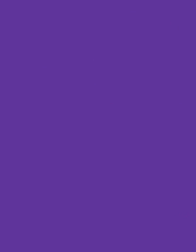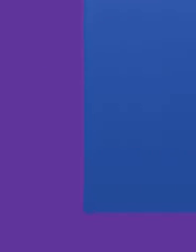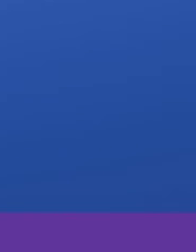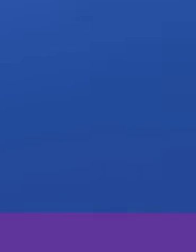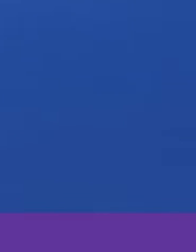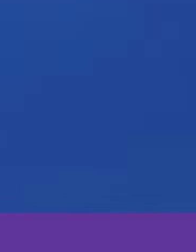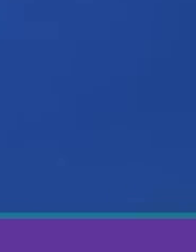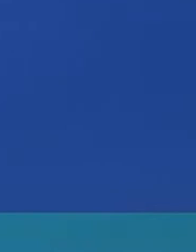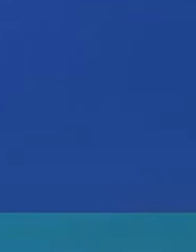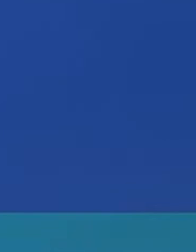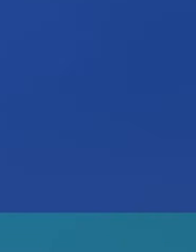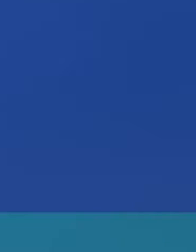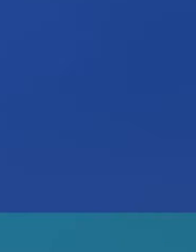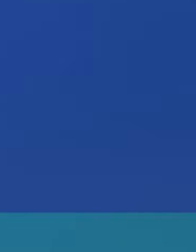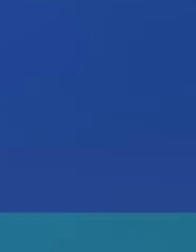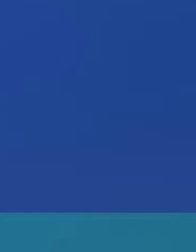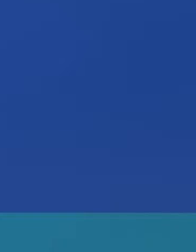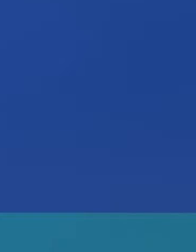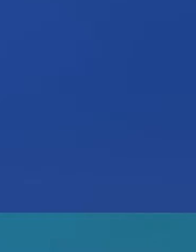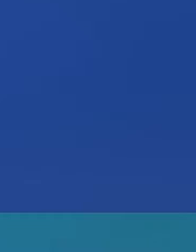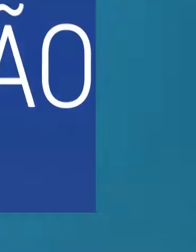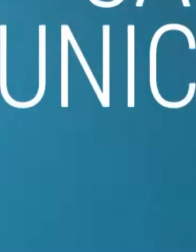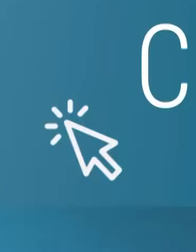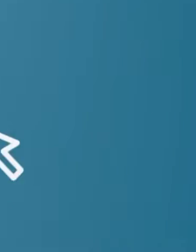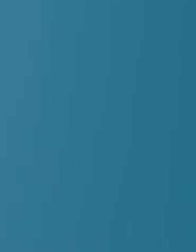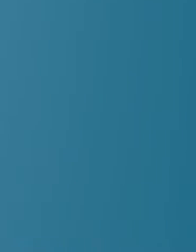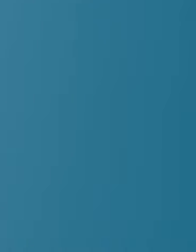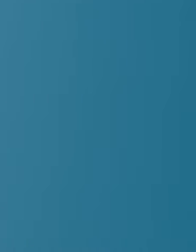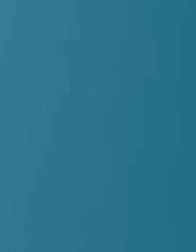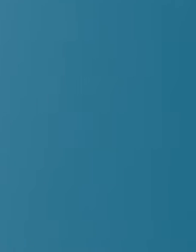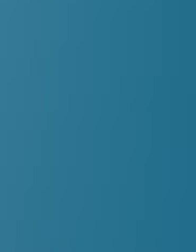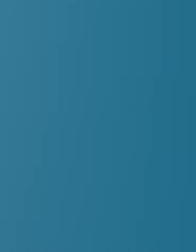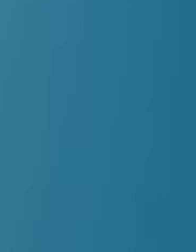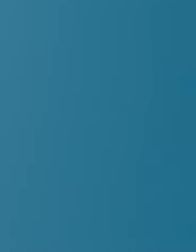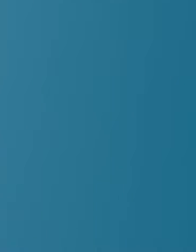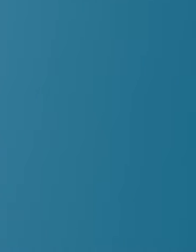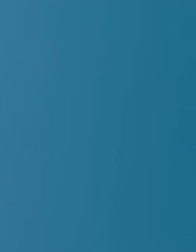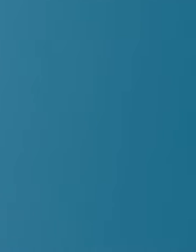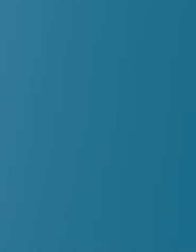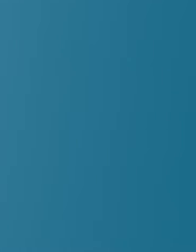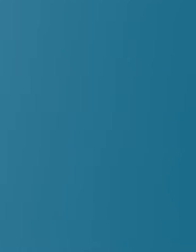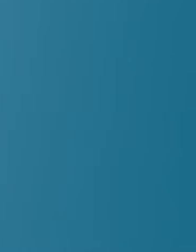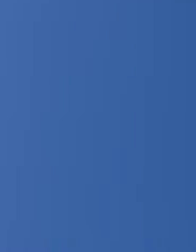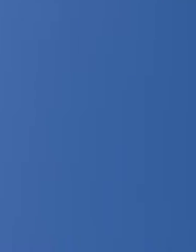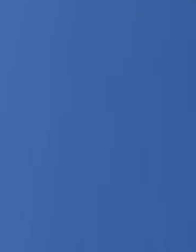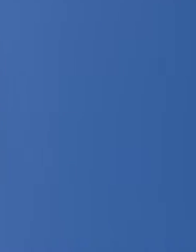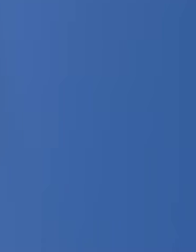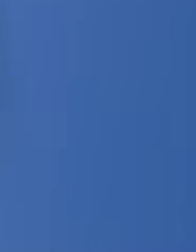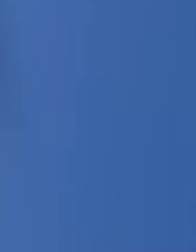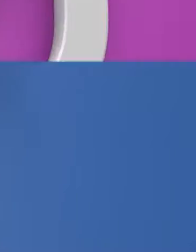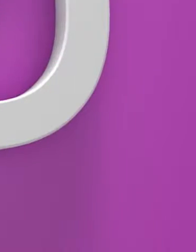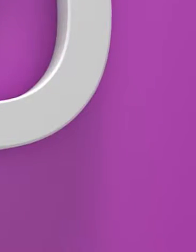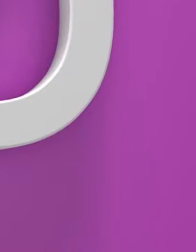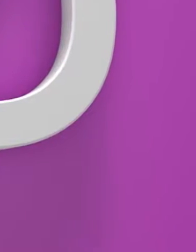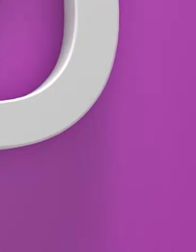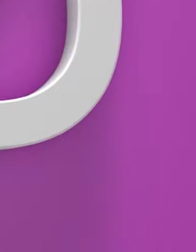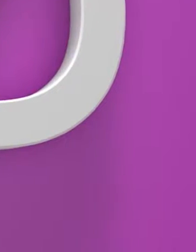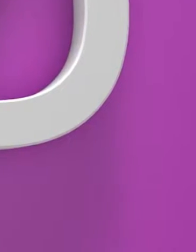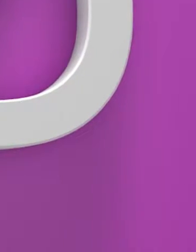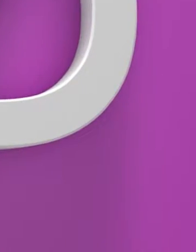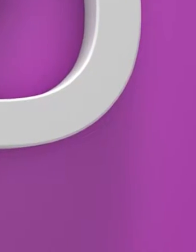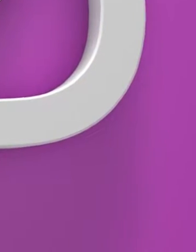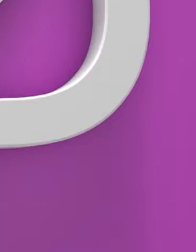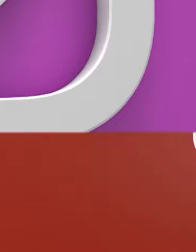vários canais de comunicação. Confira o que acontece na Câmara pelo site e pelas nossas redes sociais, como Facebook,